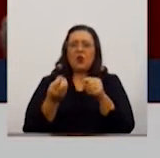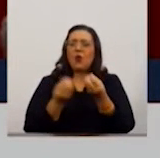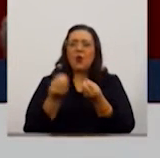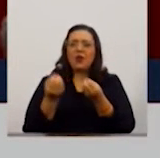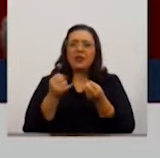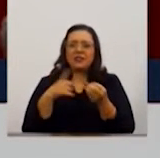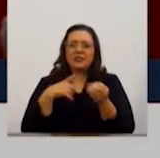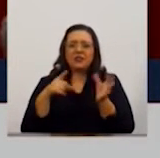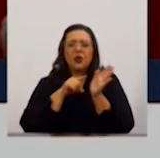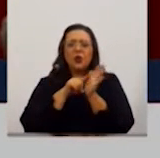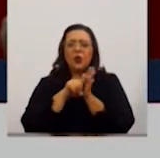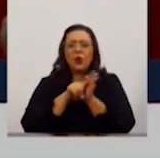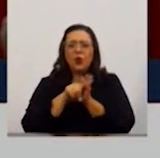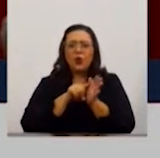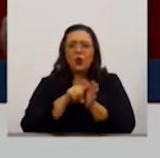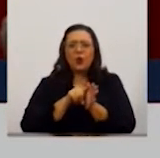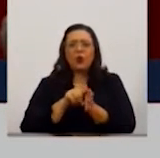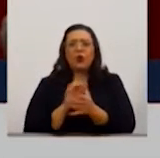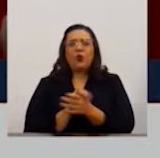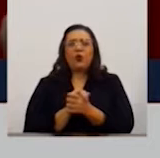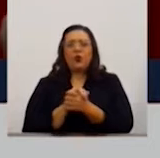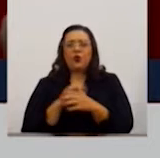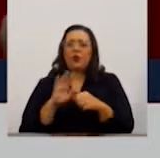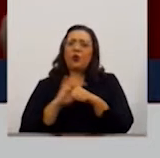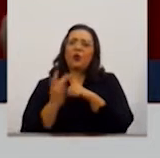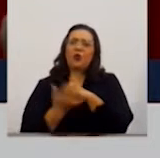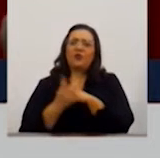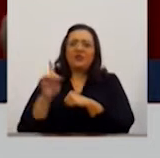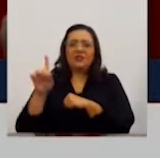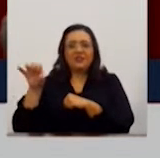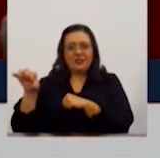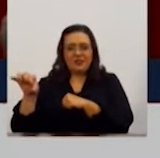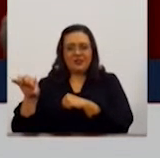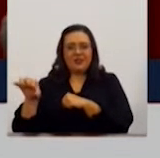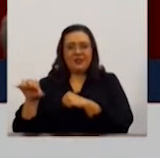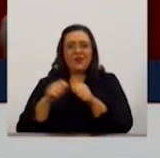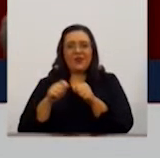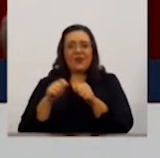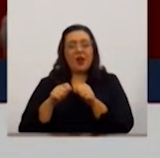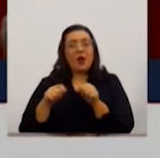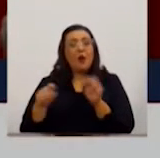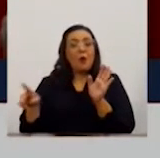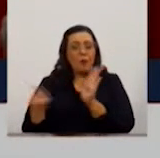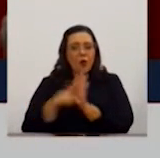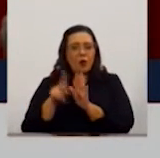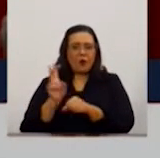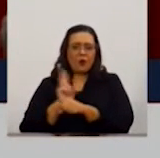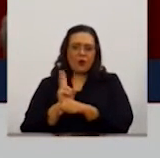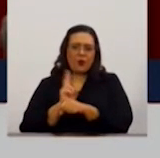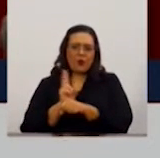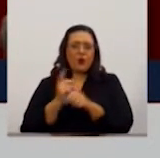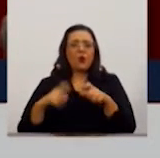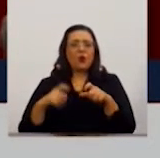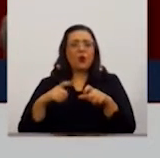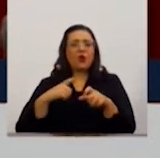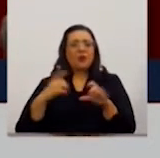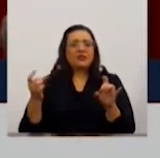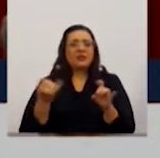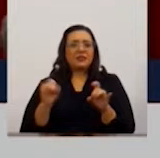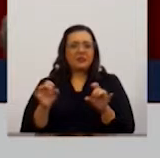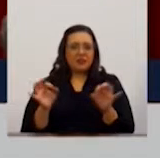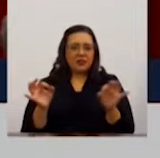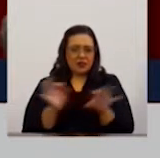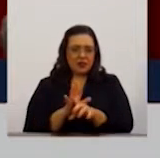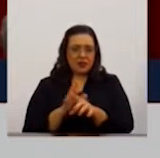A avaliação da própria vigilância sanitária quanto ao estabelecimento está